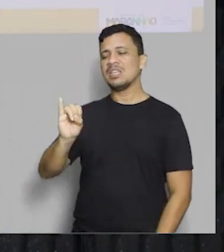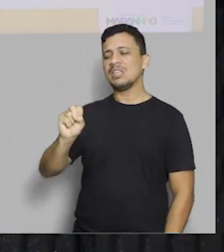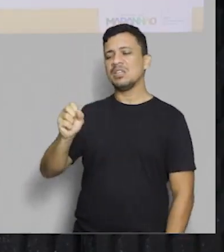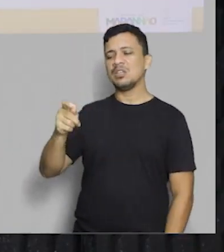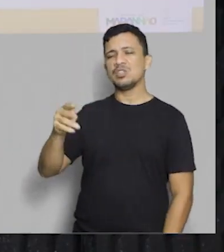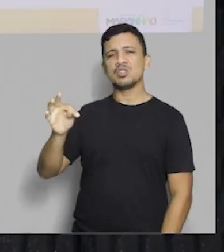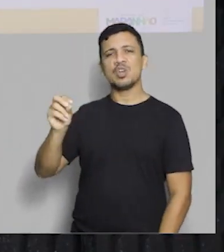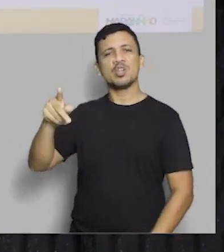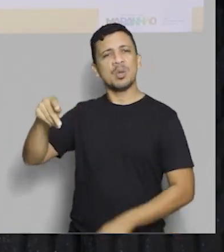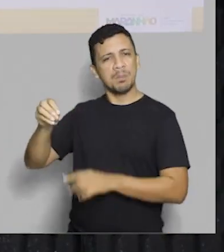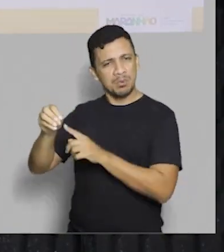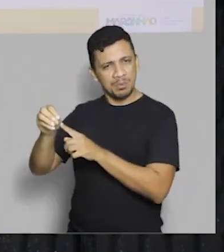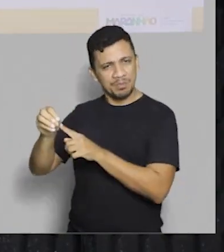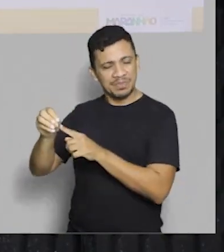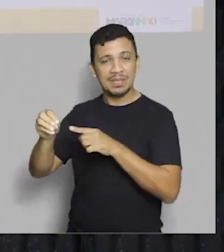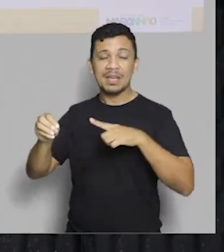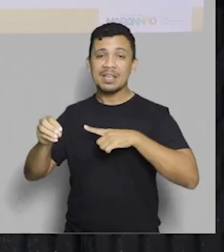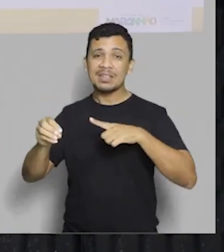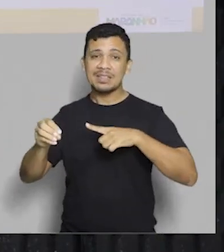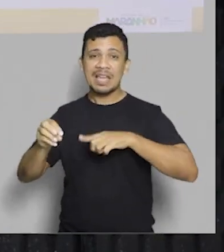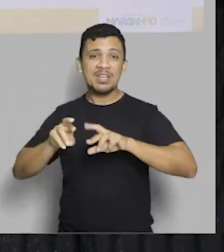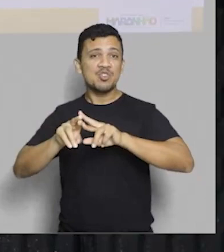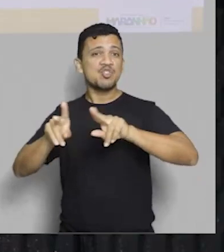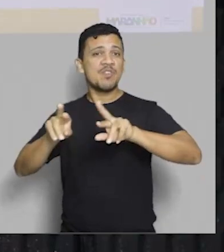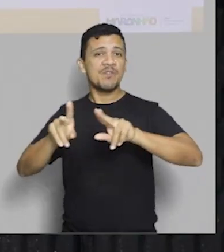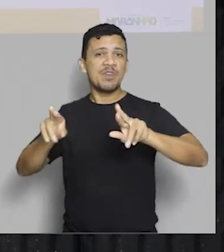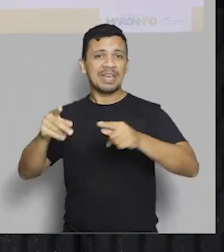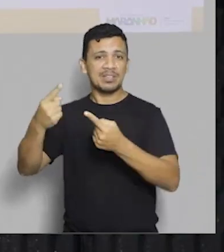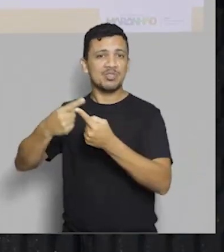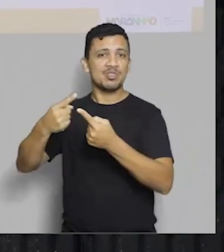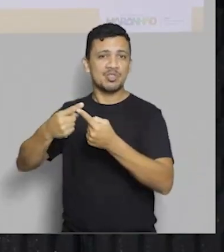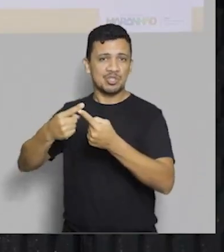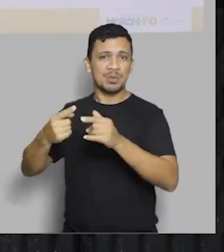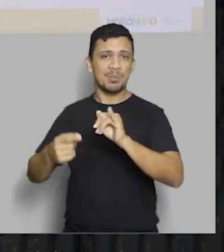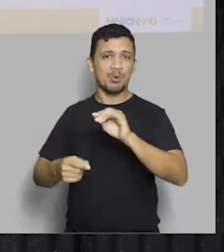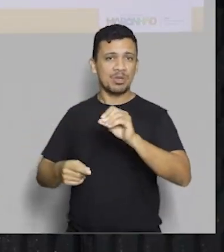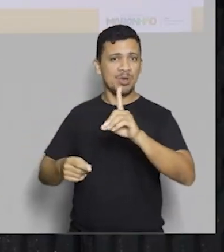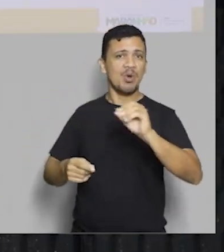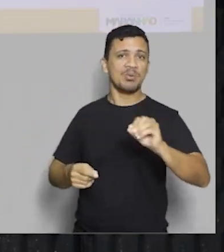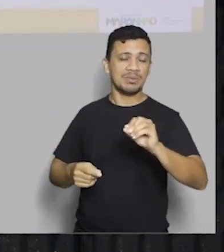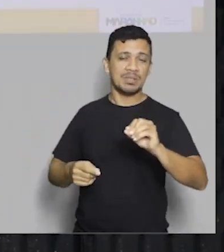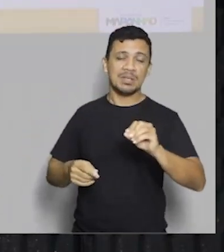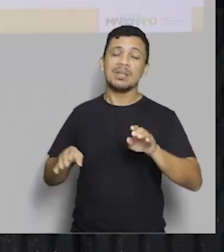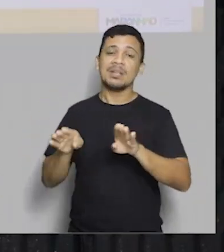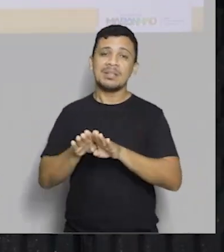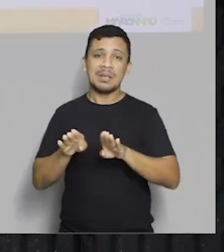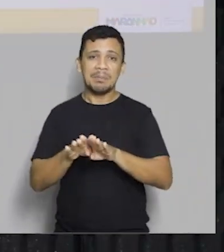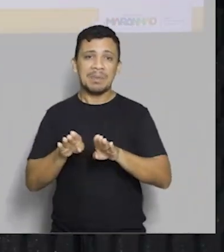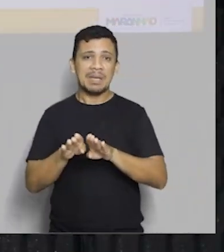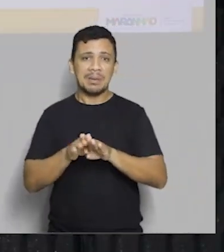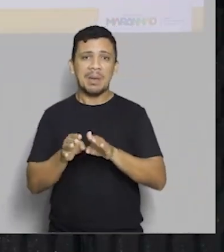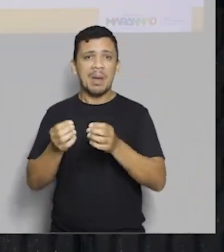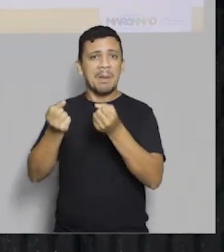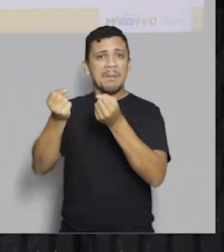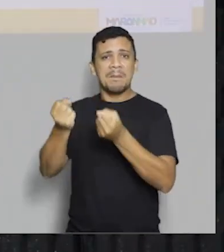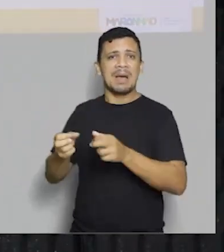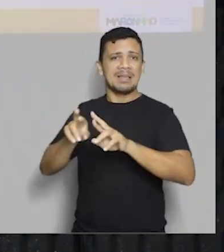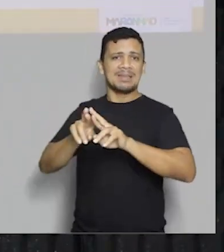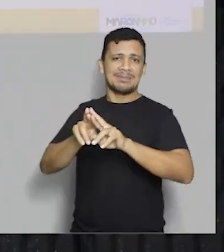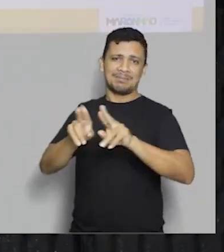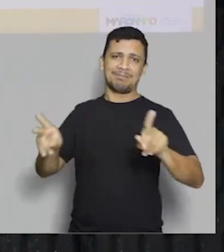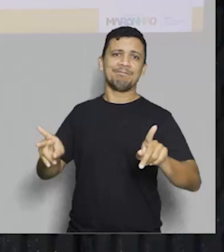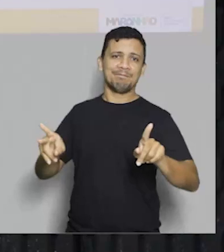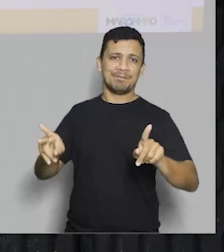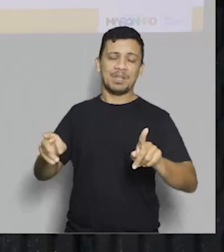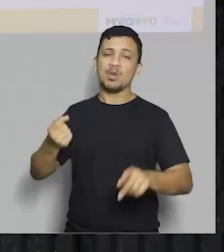porque eu vou ter diferentes iodos, né, com massas diferentes. Então, vou ter o